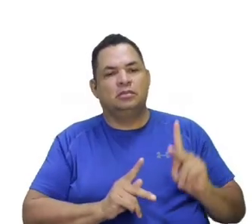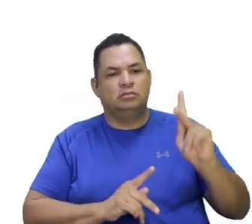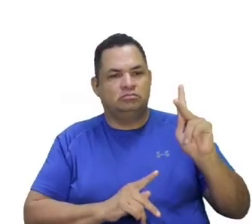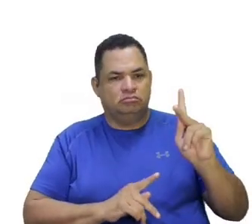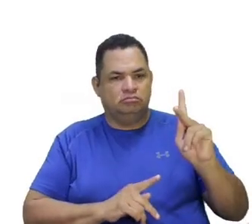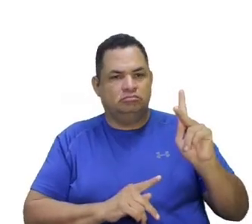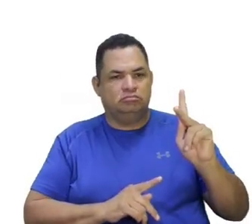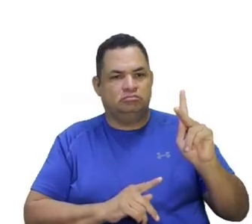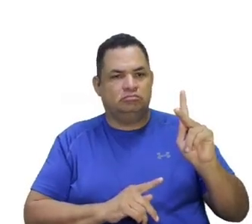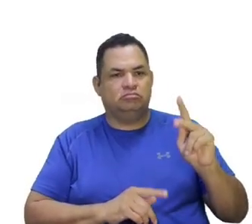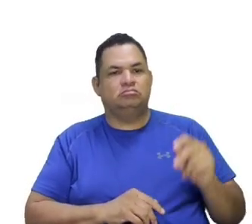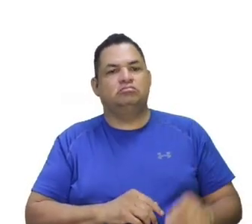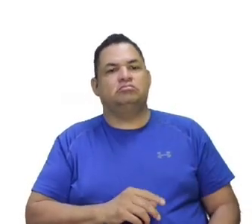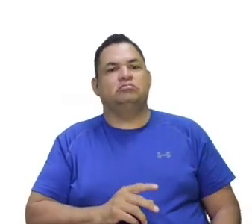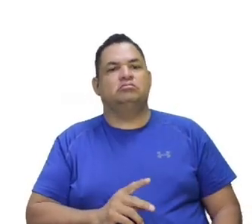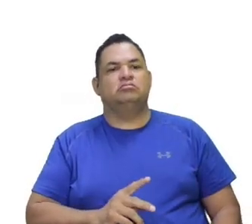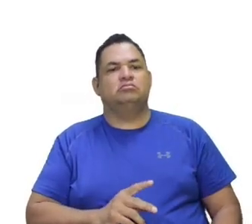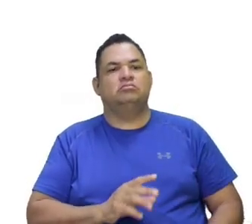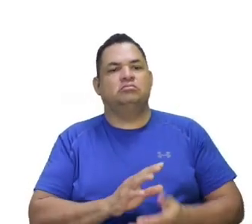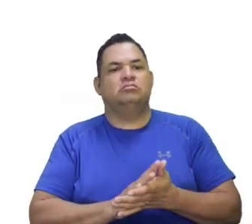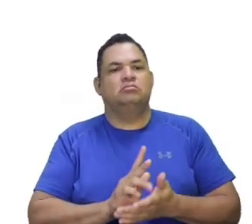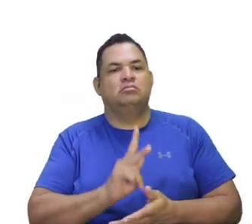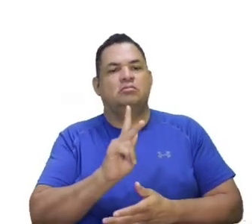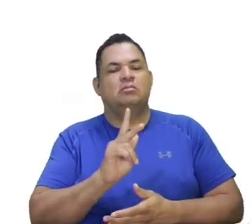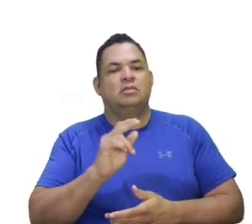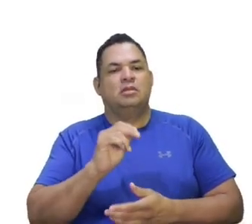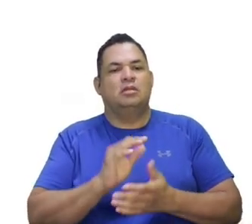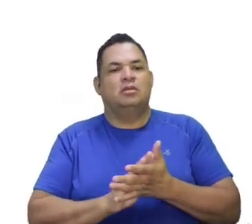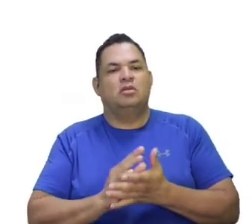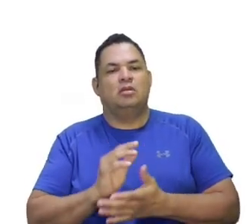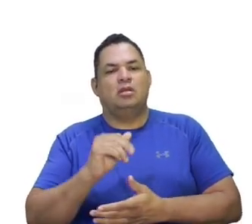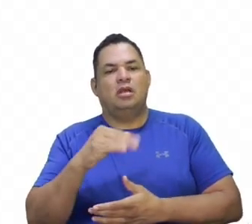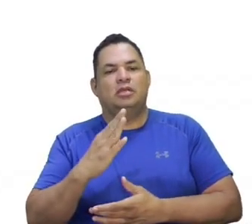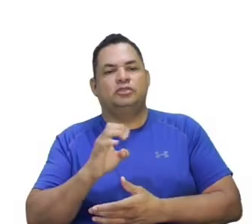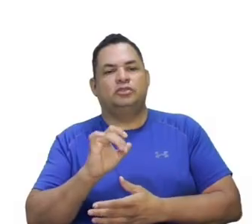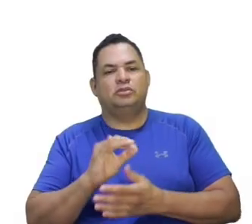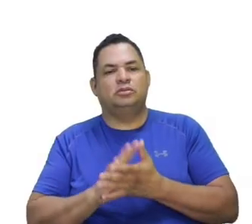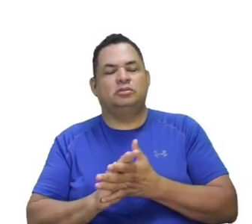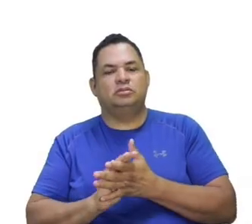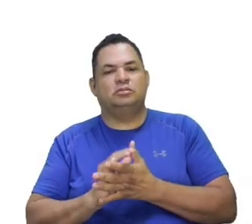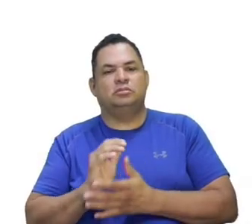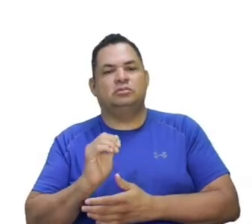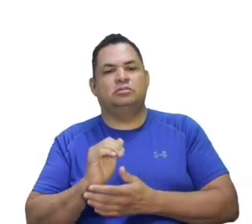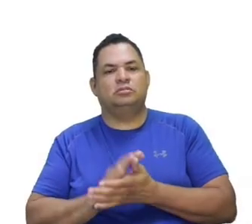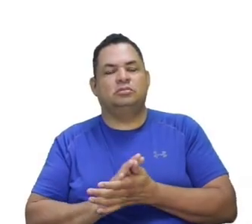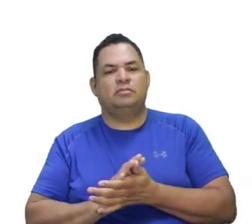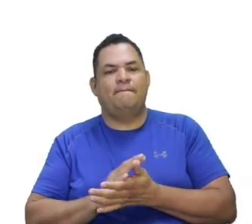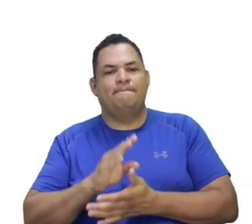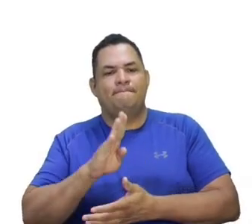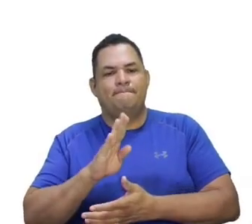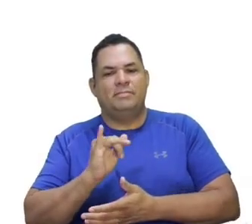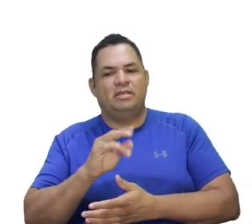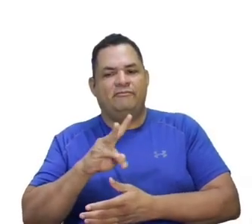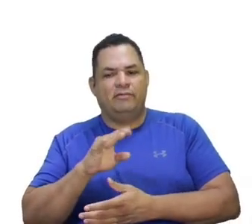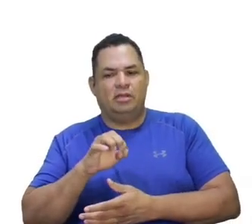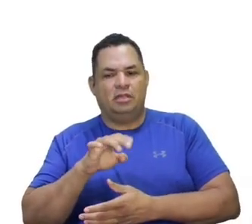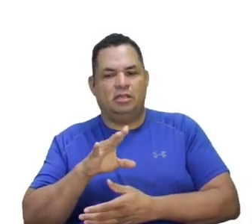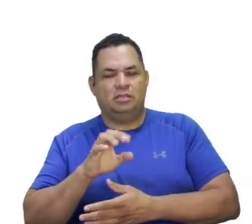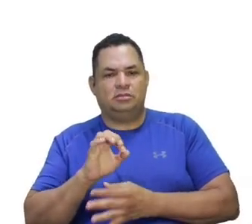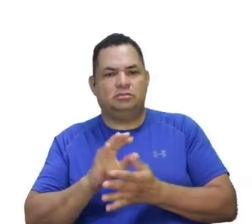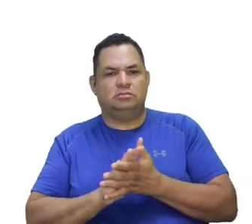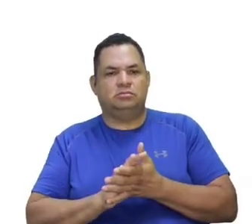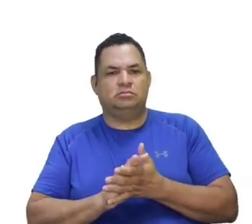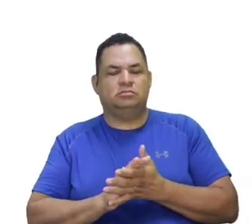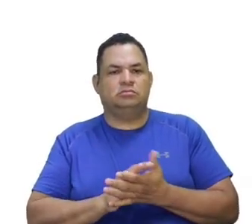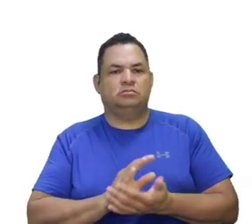né? O átomo neutro, o seu cátion monovalente e um cátion bivalente.